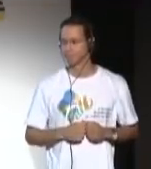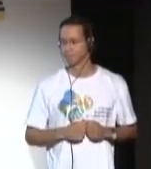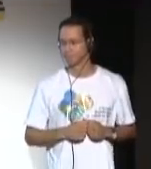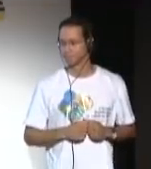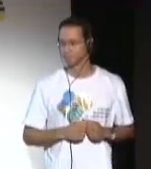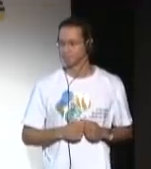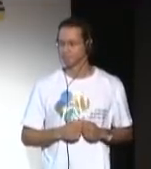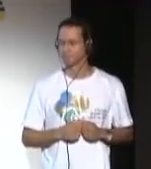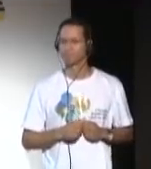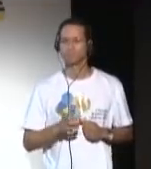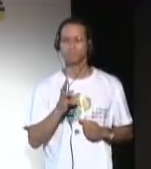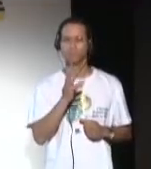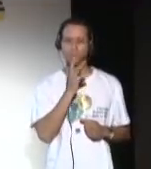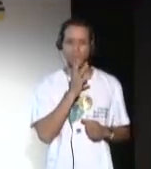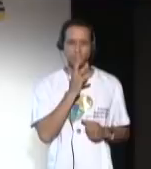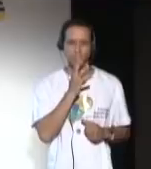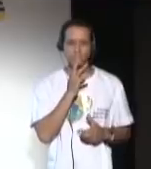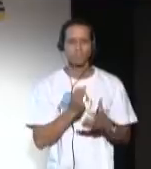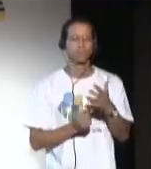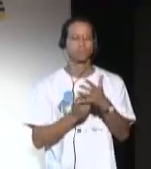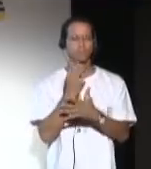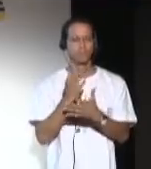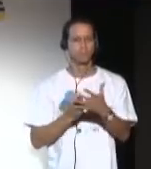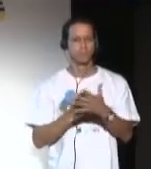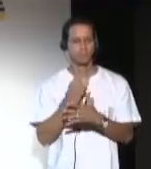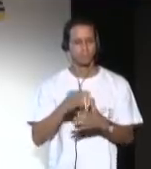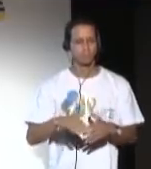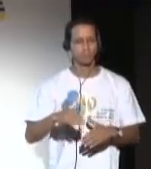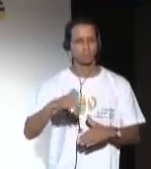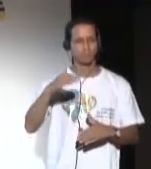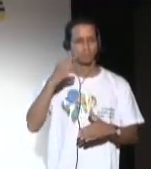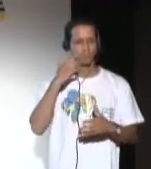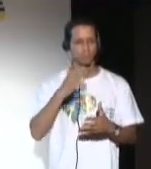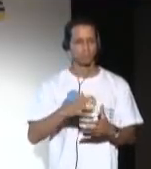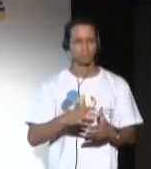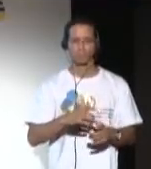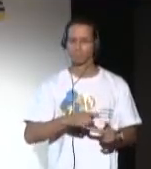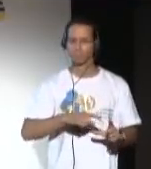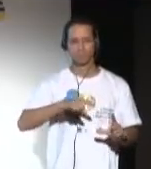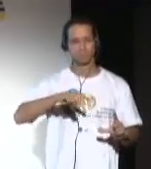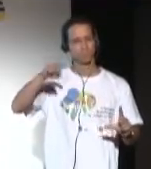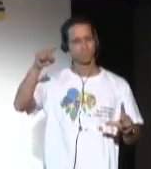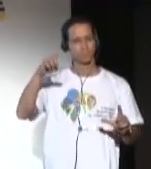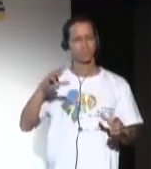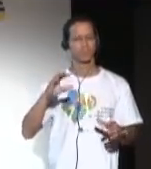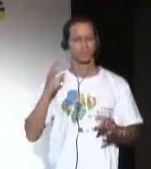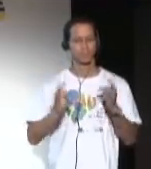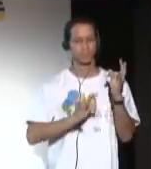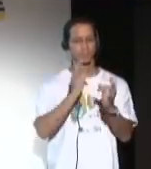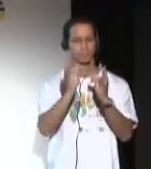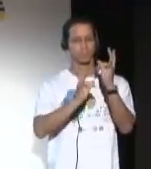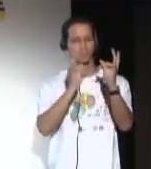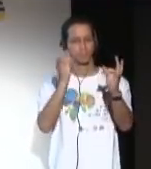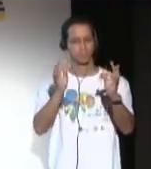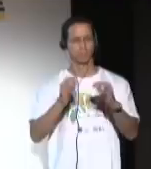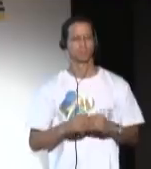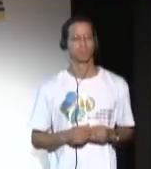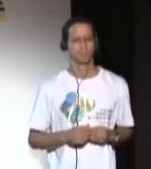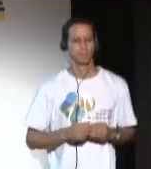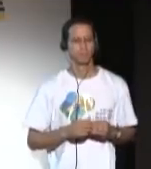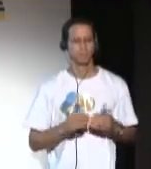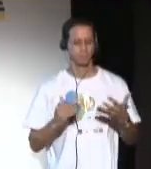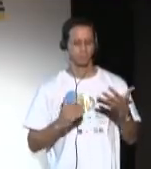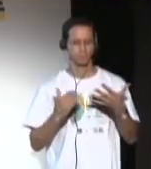O conhecimento está sendo criado e crescendo em taxas exponenciais. A tecnologia, o nível